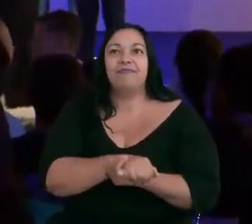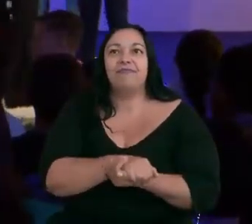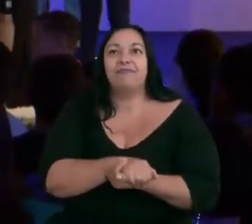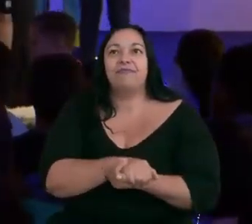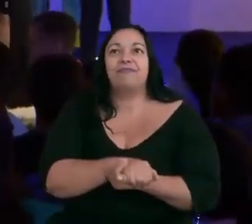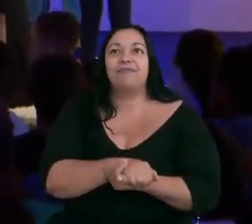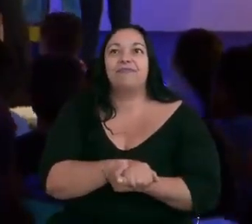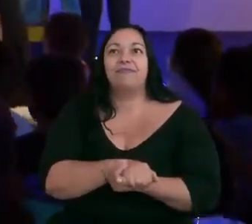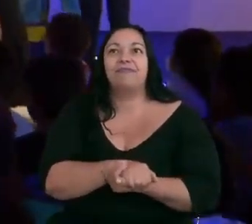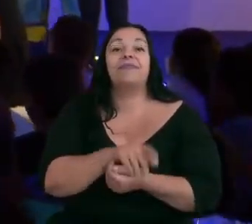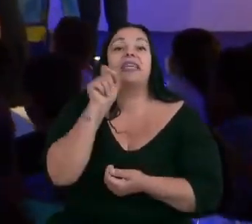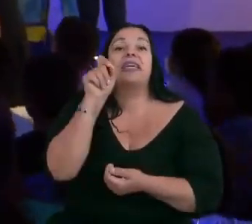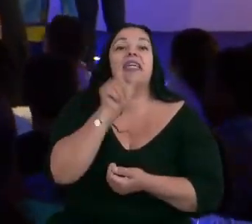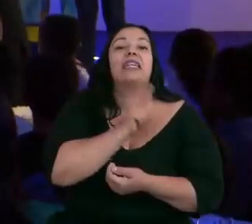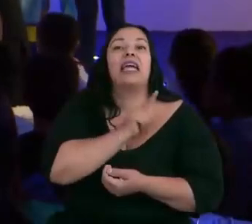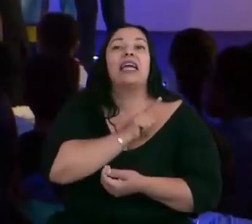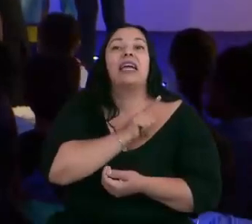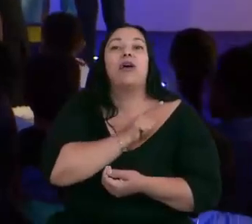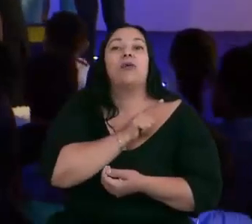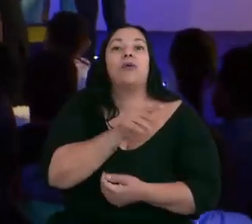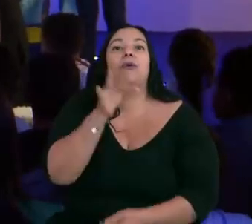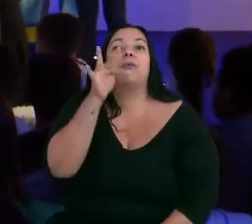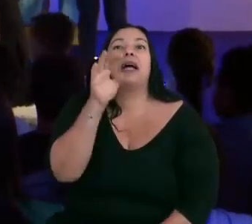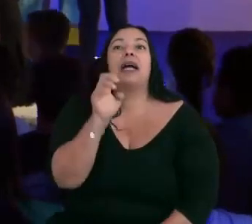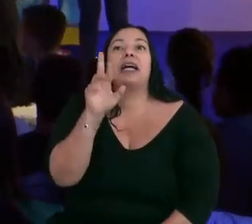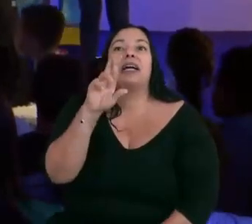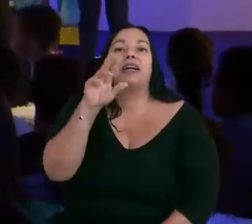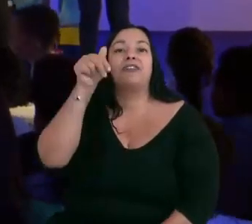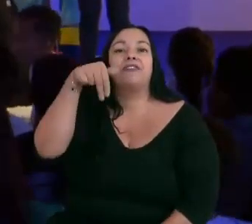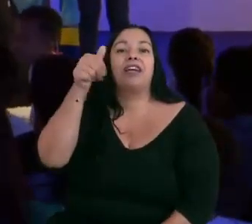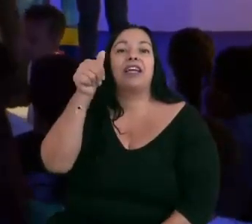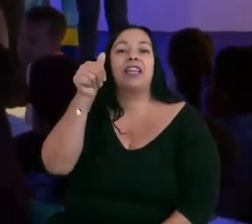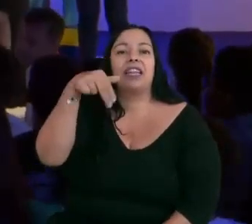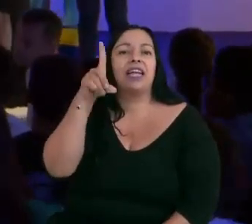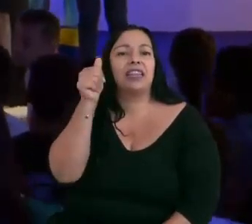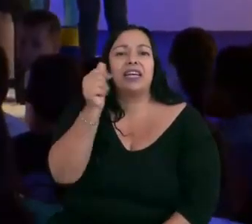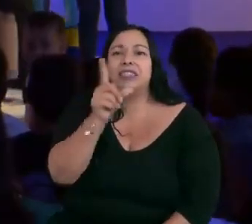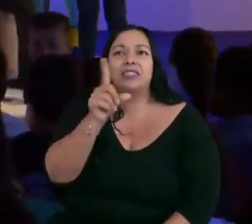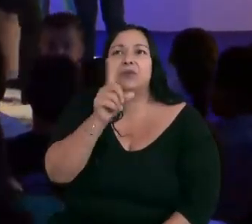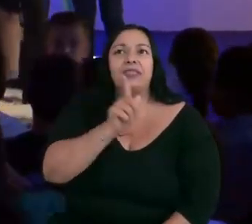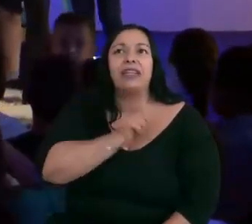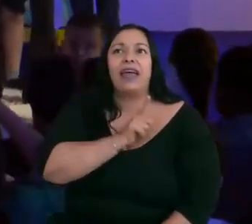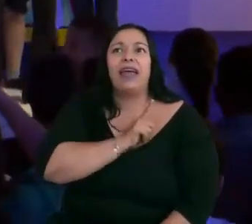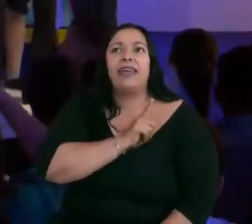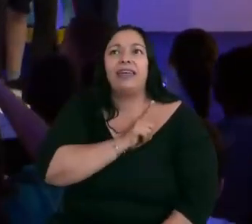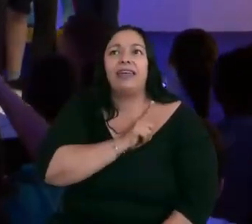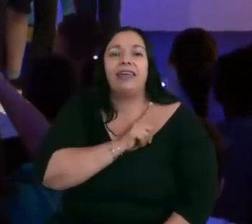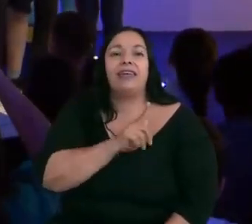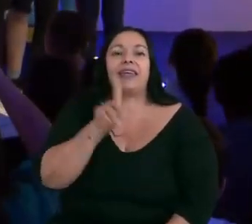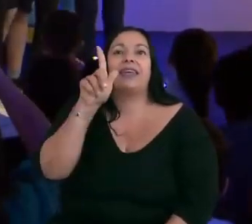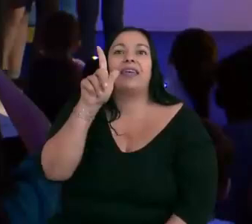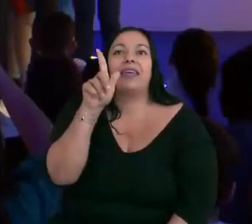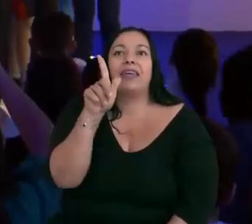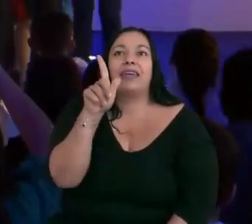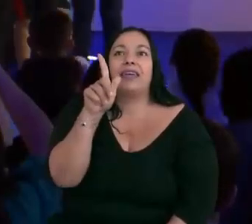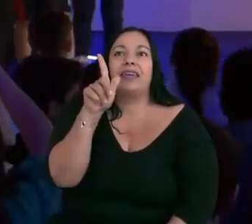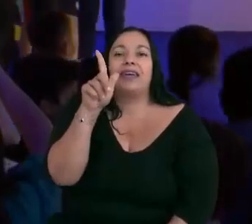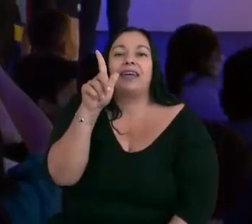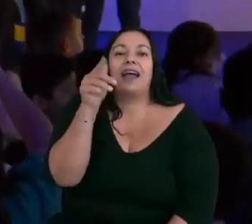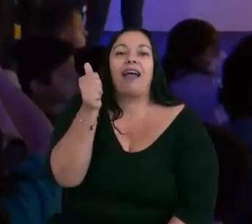Tem alguma Fernanda aqui, pessoal? Nenhuma Fernanda. Nenhuma? Ai. Tem alguma uma? Gabriela? Você chama Fernanda? Gabriela?